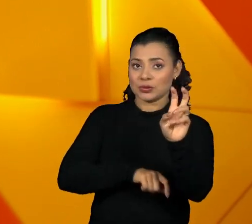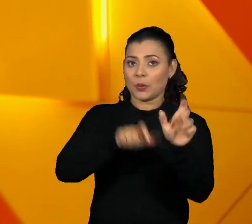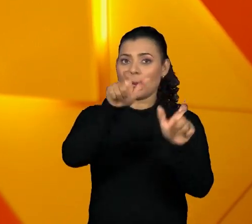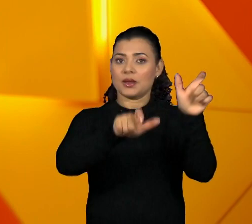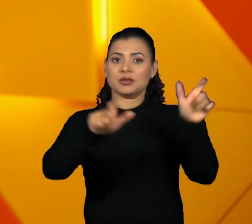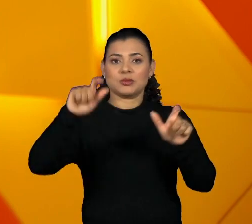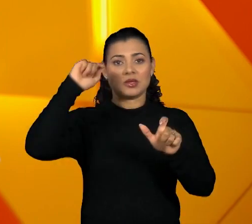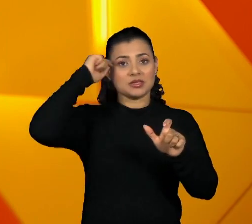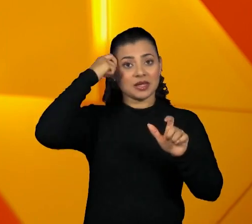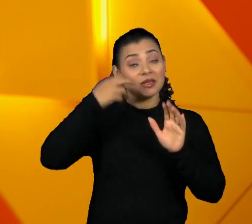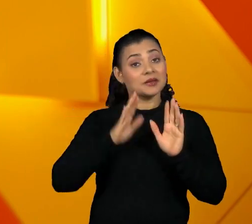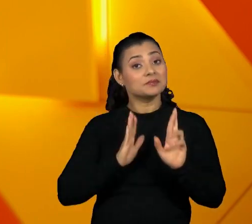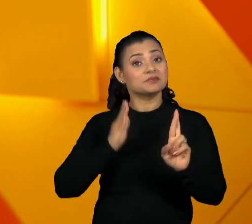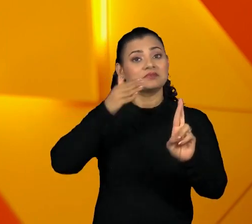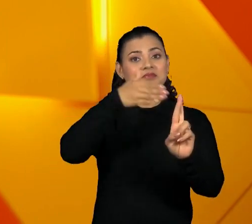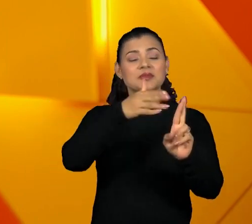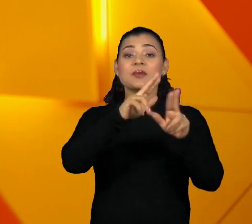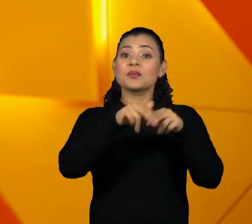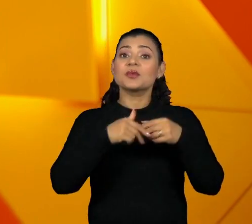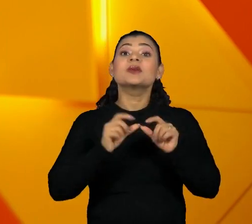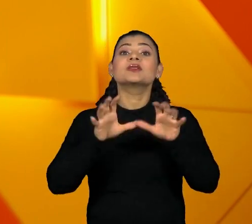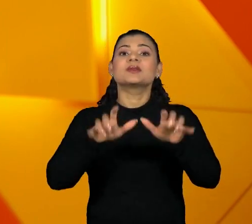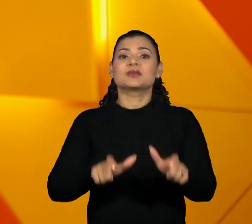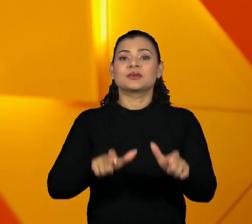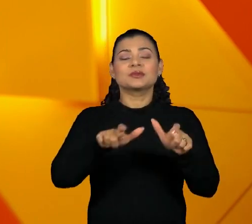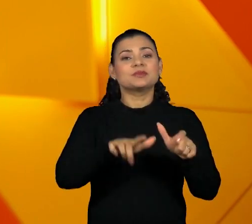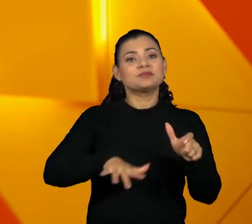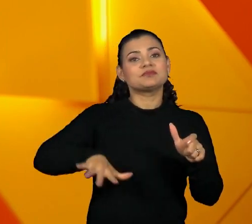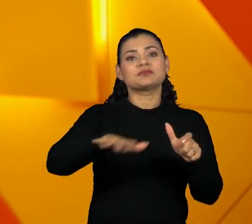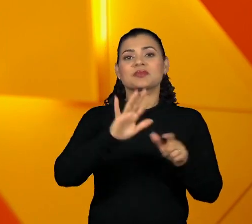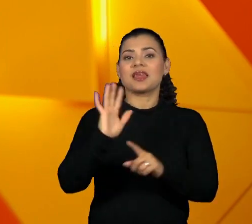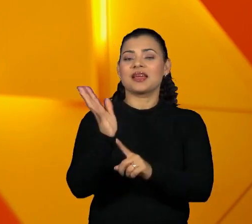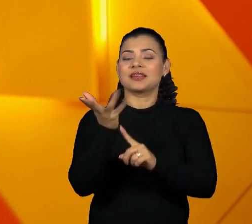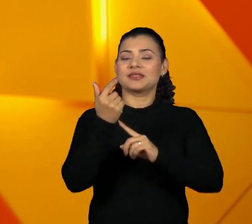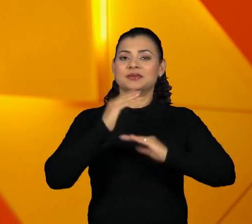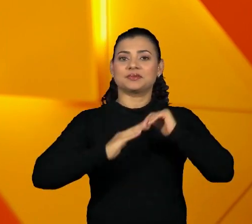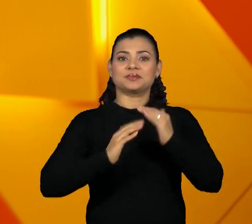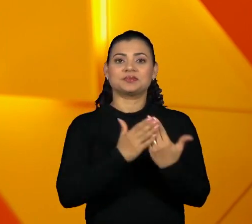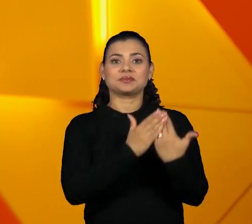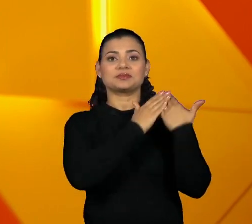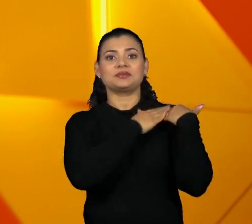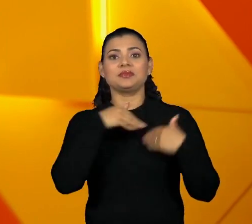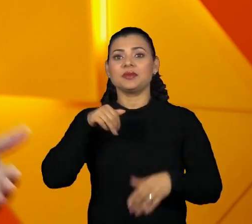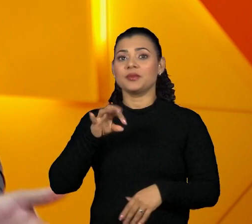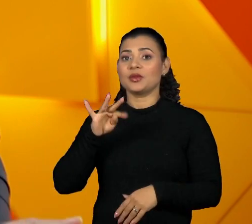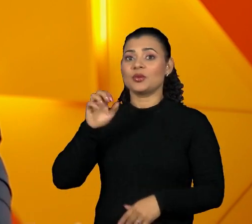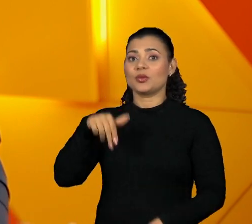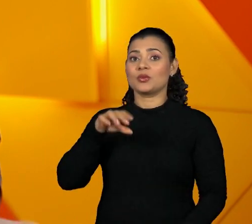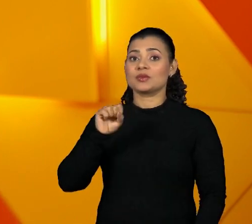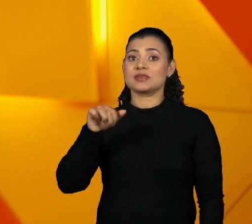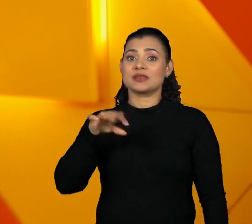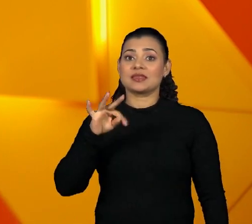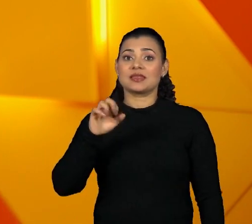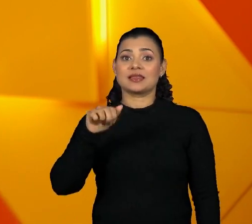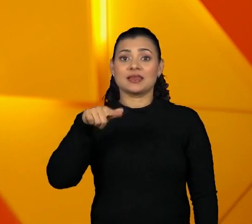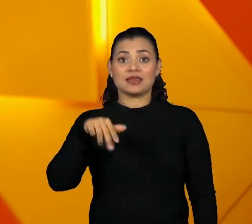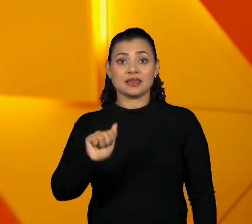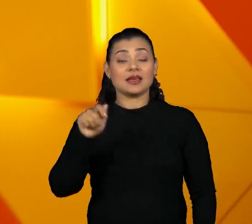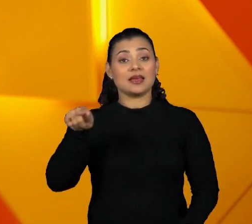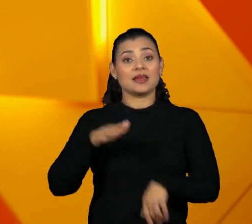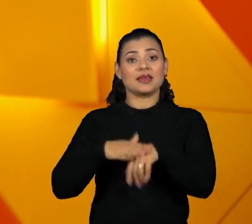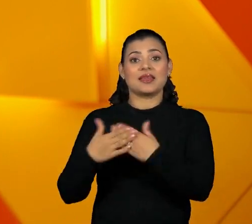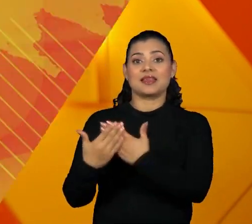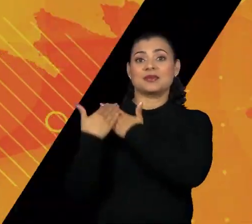escultura, nós fomos ao ateliê de Newton Santana, que é o artista responsável pela estátua do grande sambista Geraldo